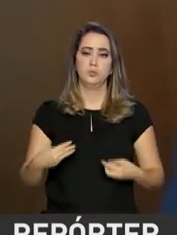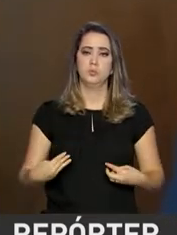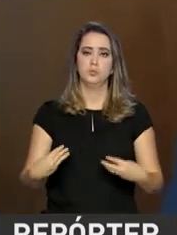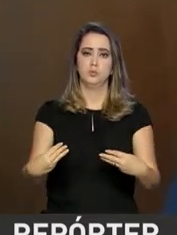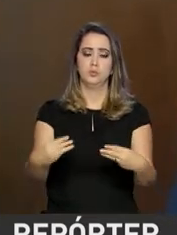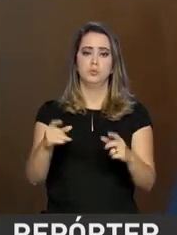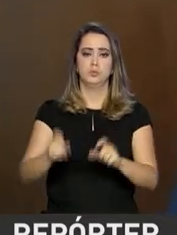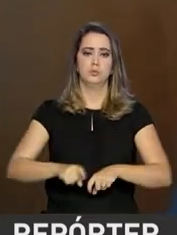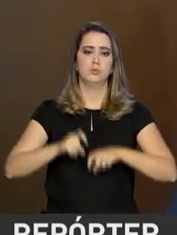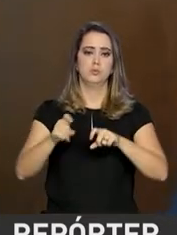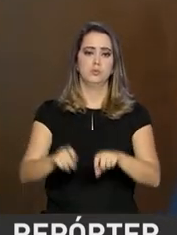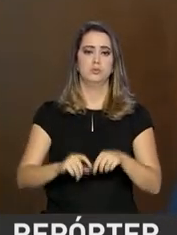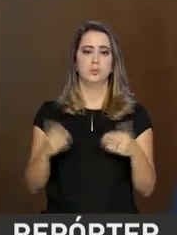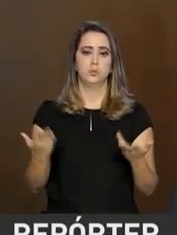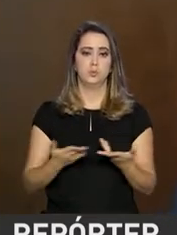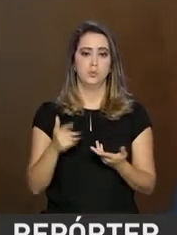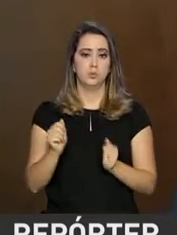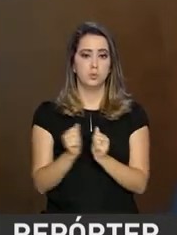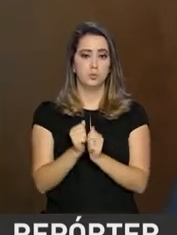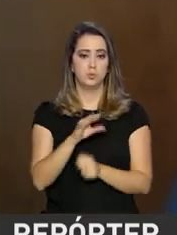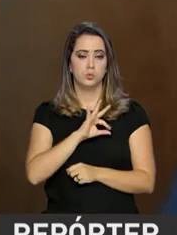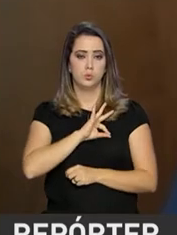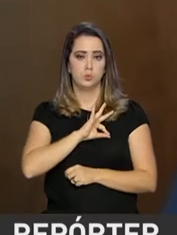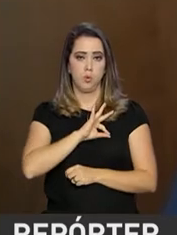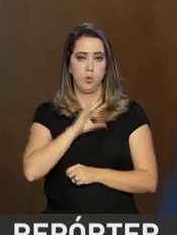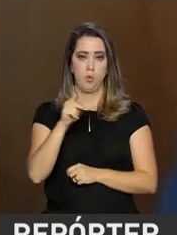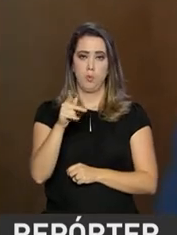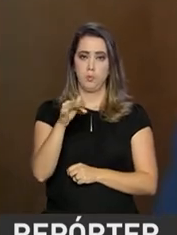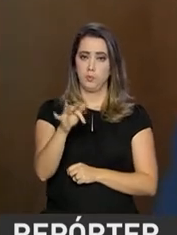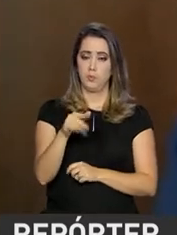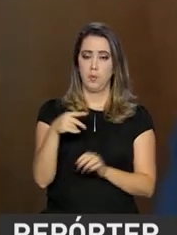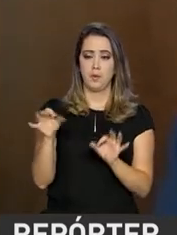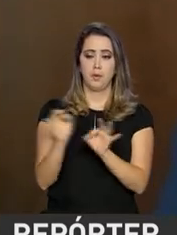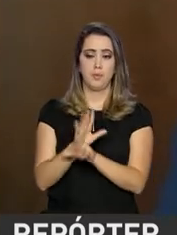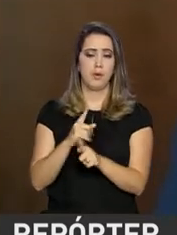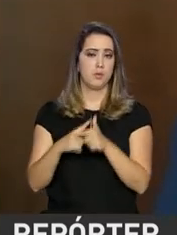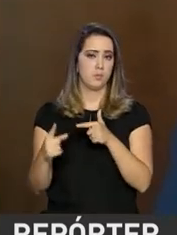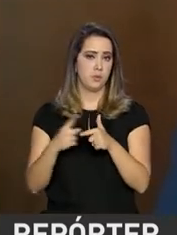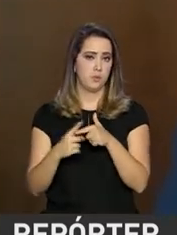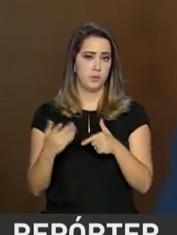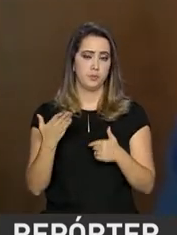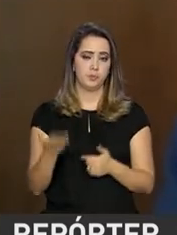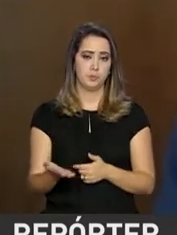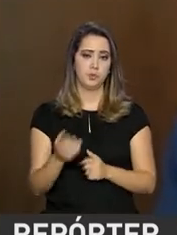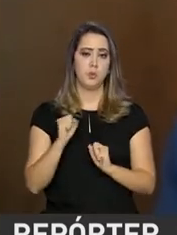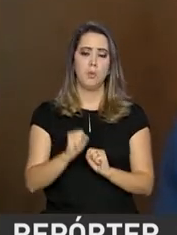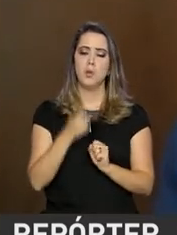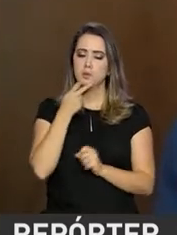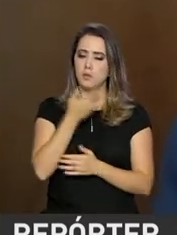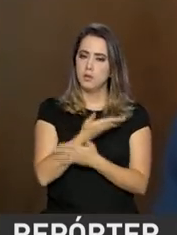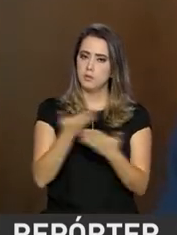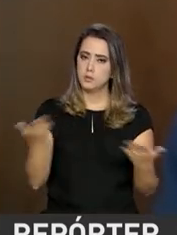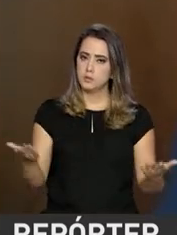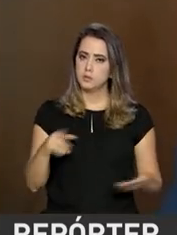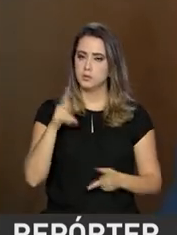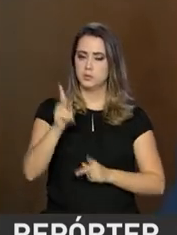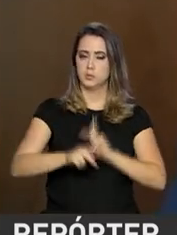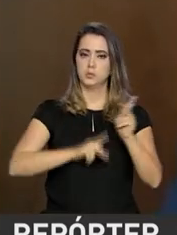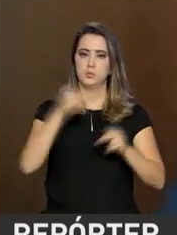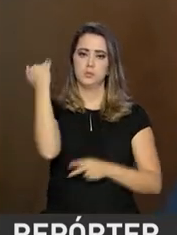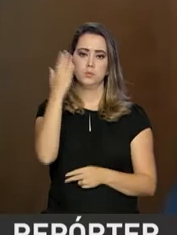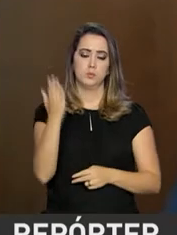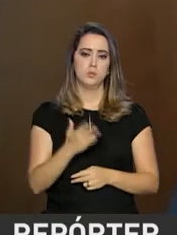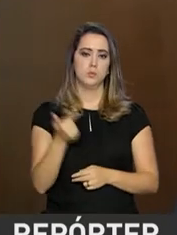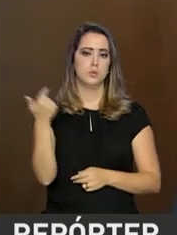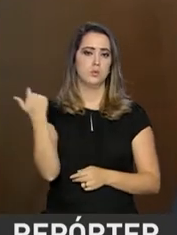tem trabalhado junto com a Polícia Federal, com o Ministério Federal para resolver esses problemas. E posso garantir à população brasileira